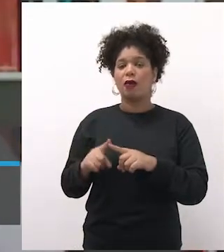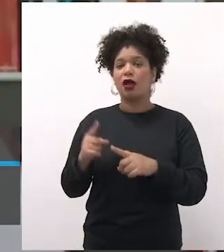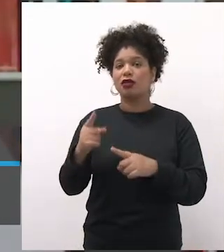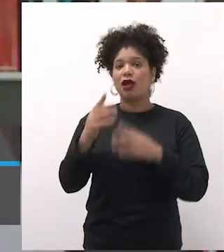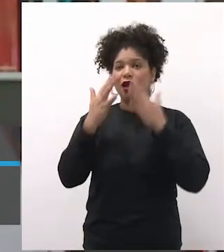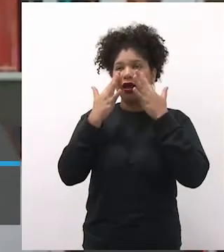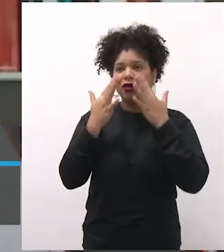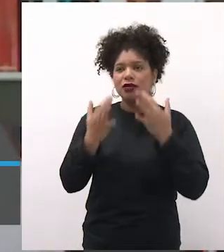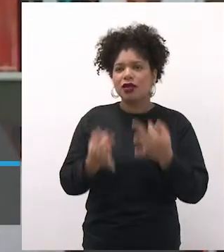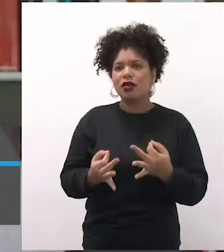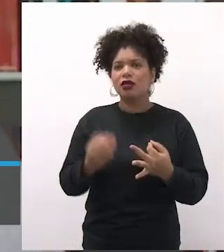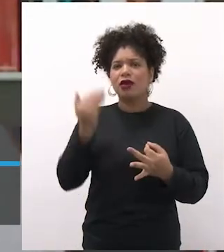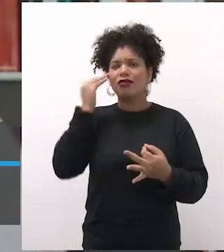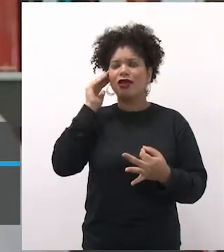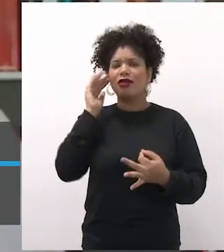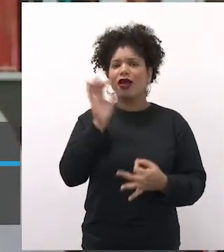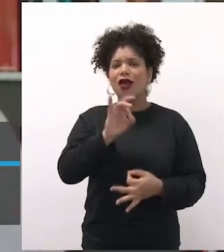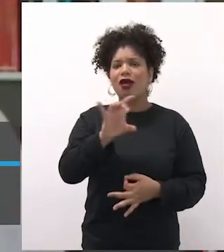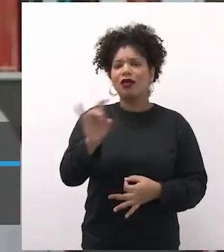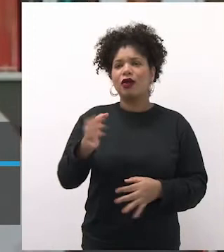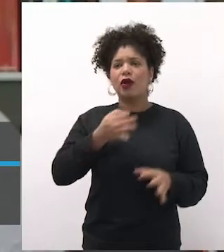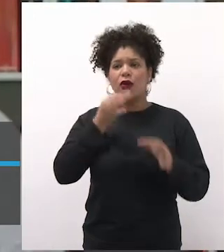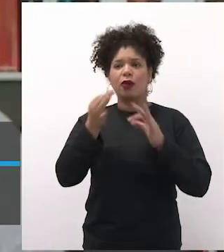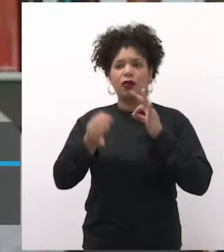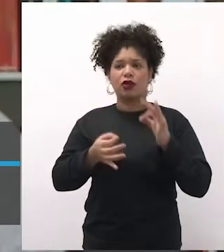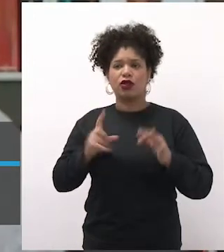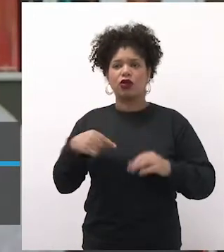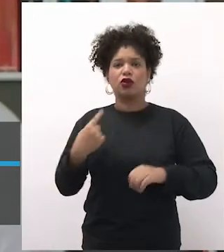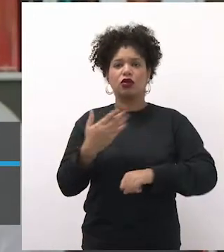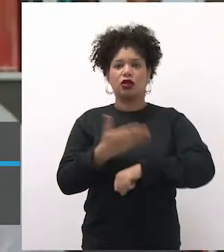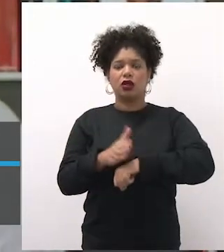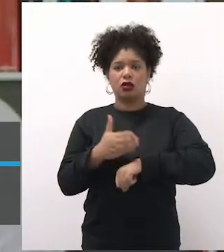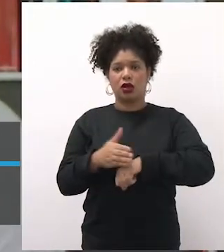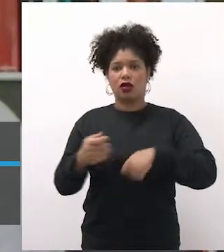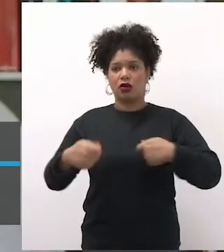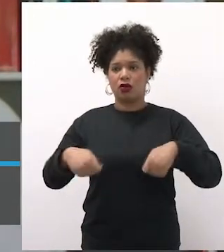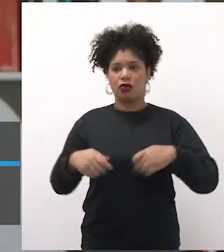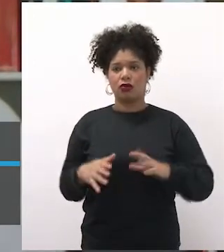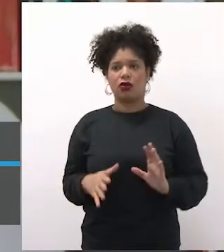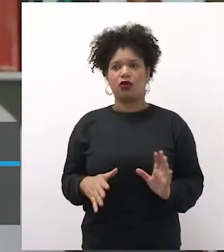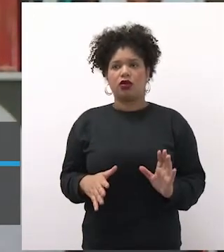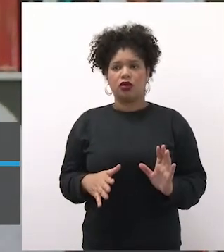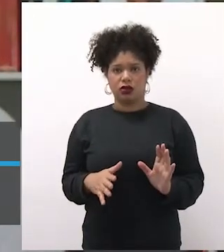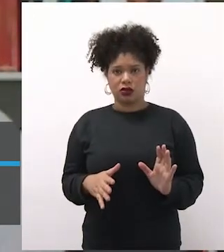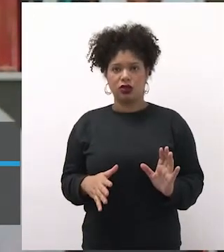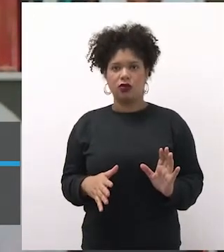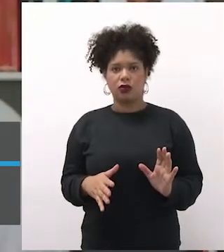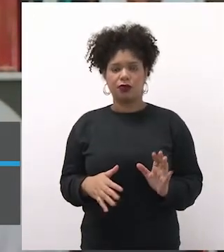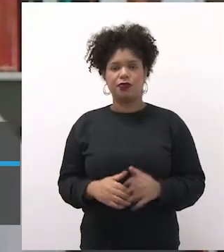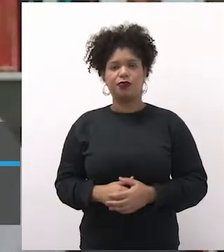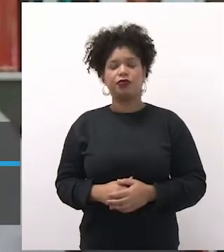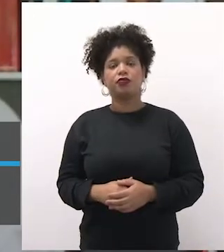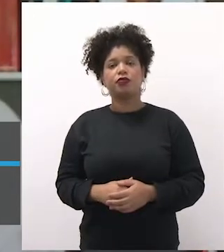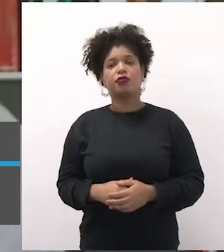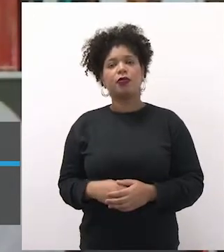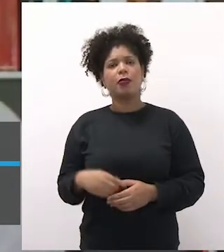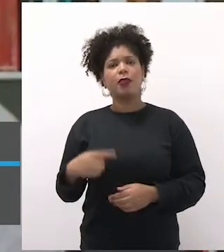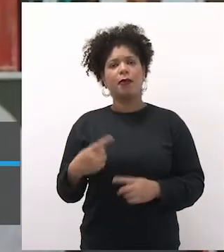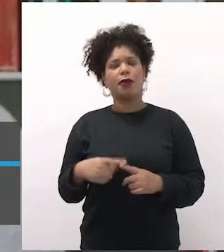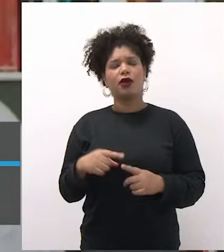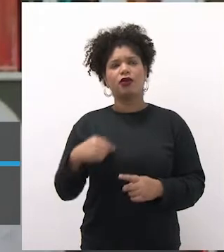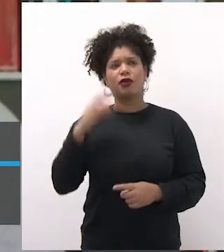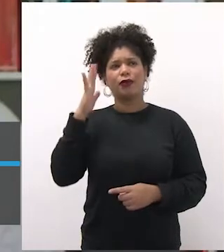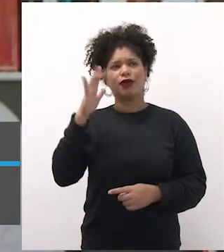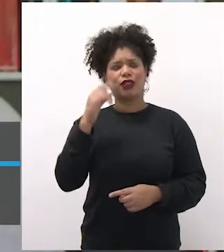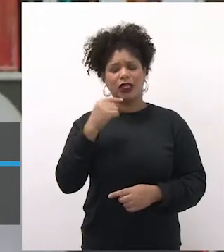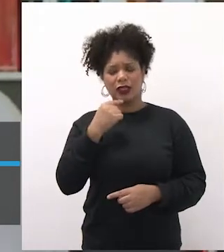não tento entender o lugar dela. Então, esse é um exercício, Edivane. E a pergunta é excelente, por quê? Porque a gente fica se questionando, como é